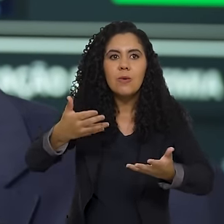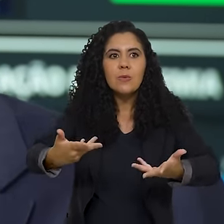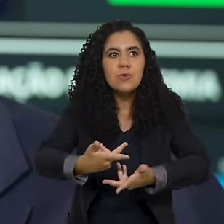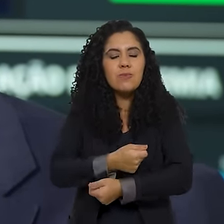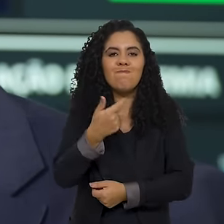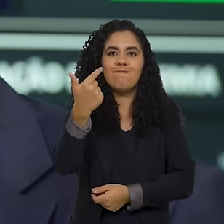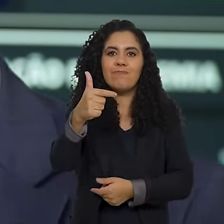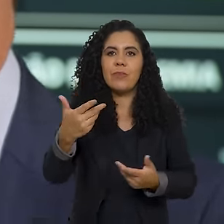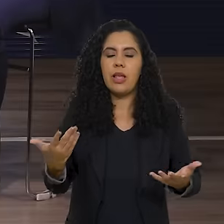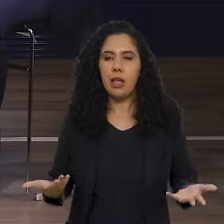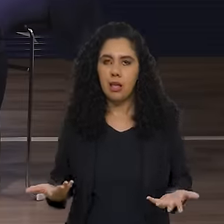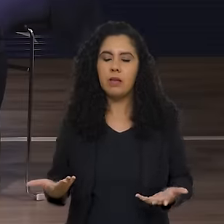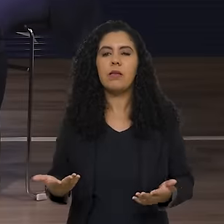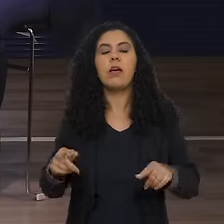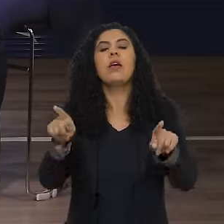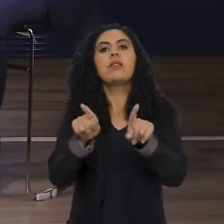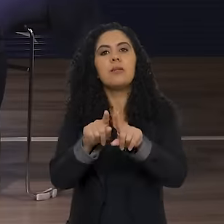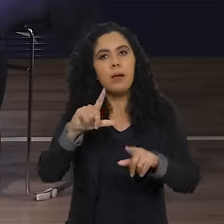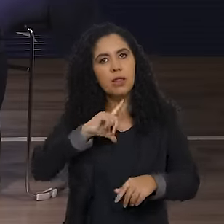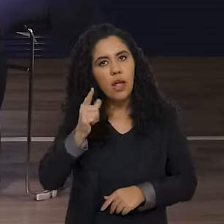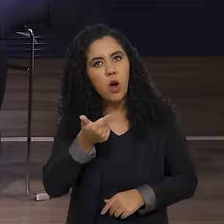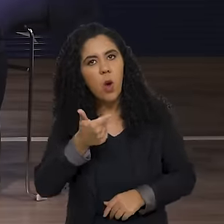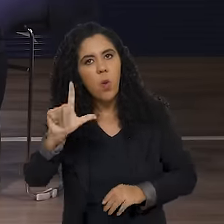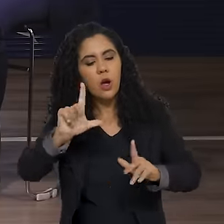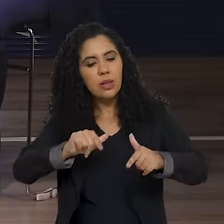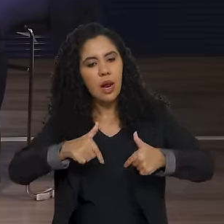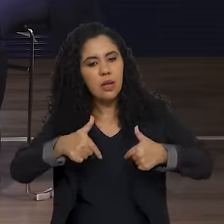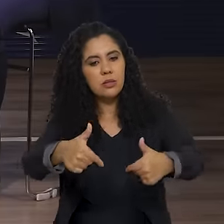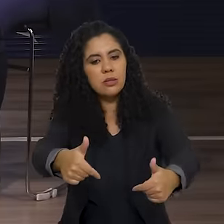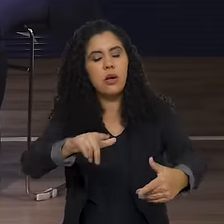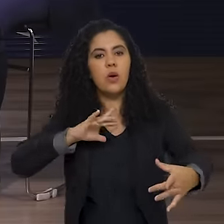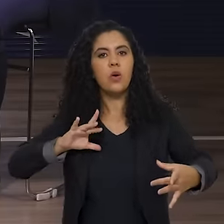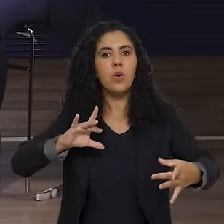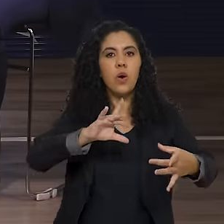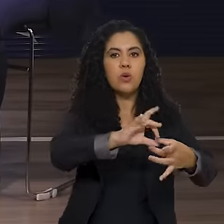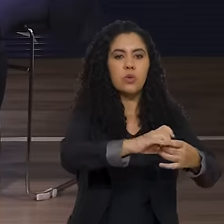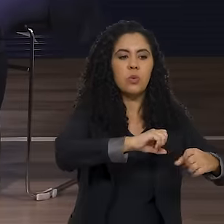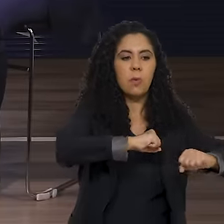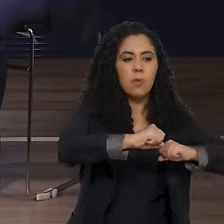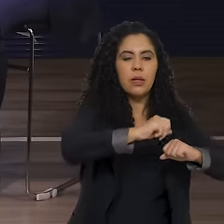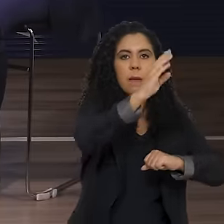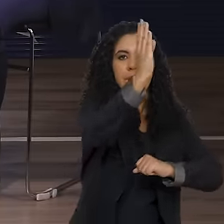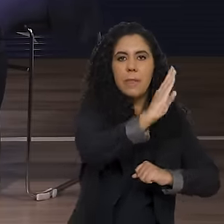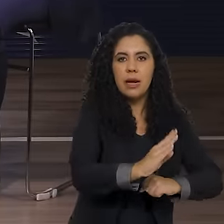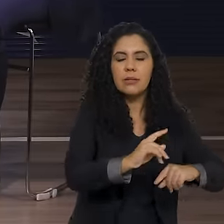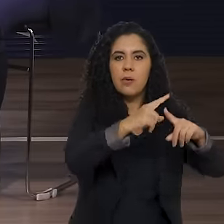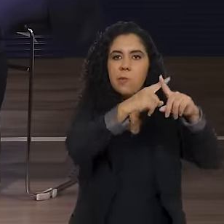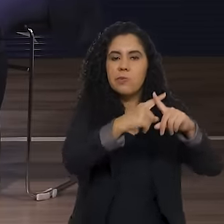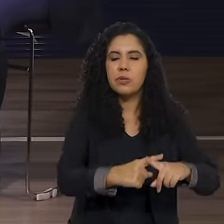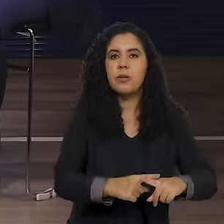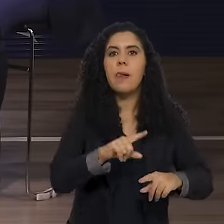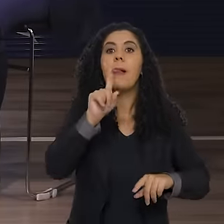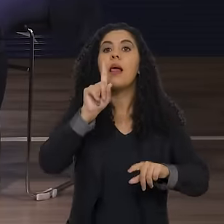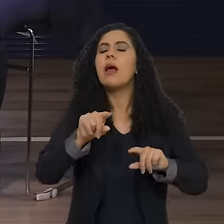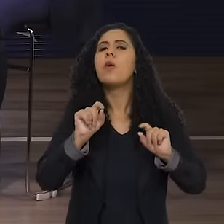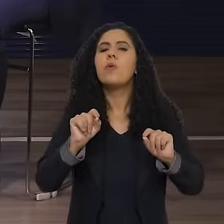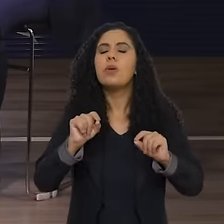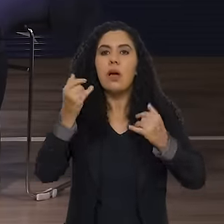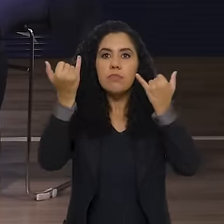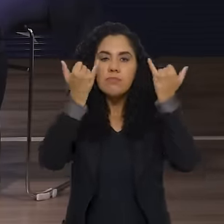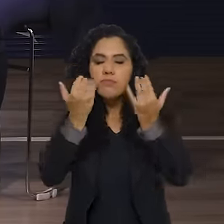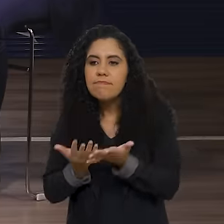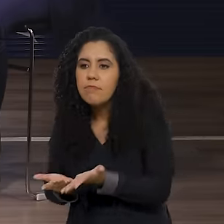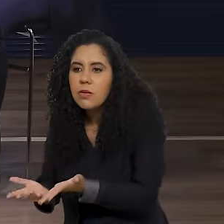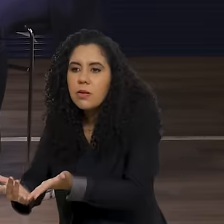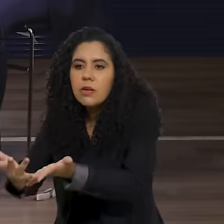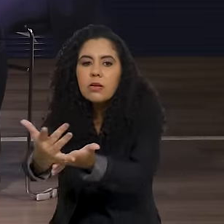ainda é um desafio do país. A gente também tem outra iniciativa, junto com o Movimento Brasil Competitivo, que é a gente fazer o